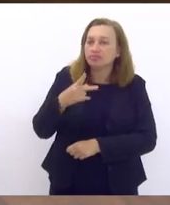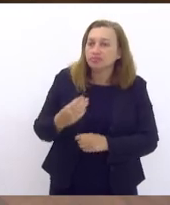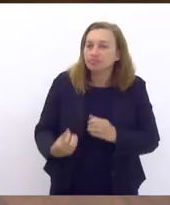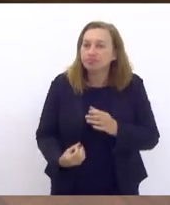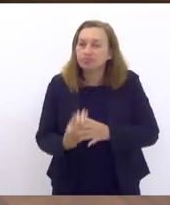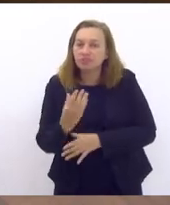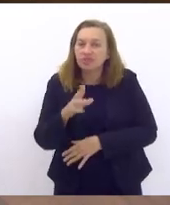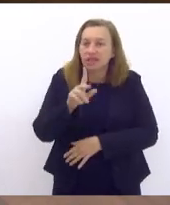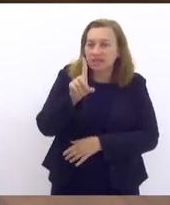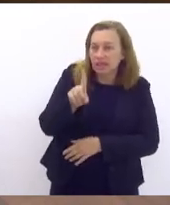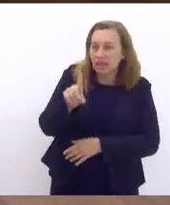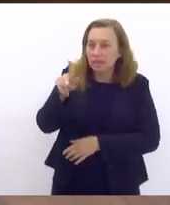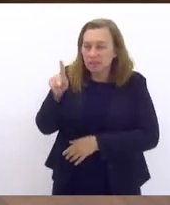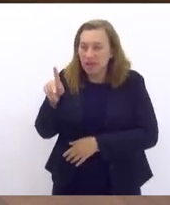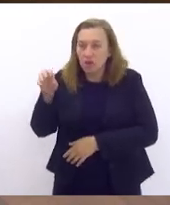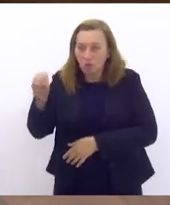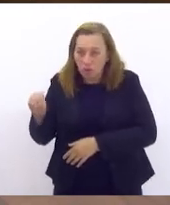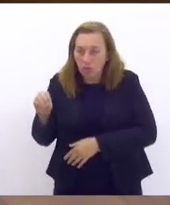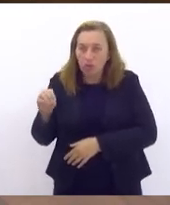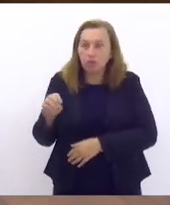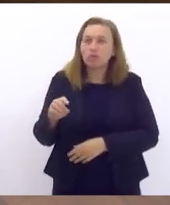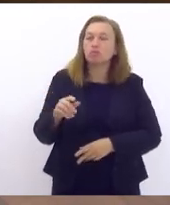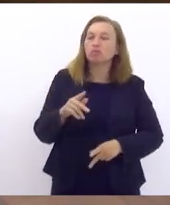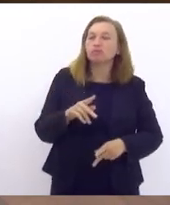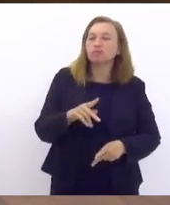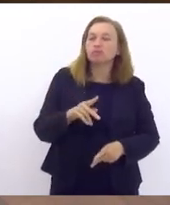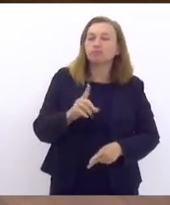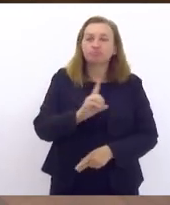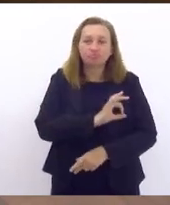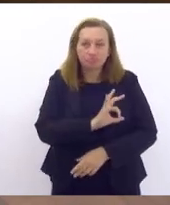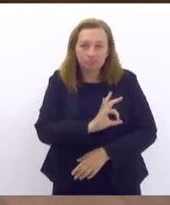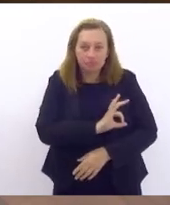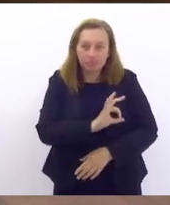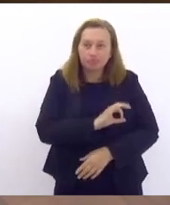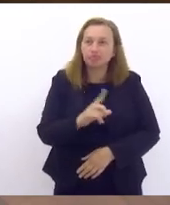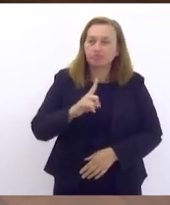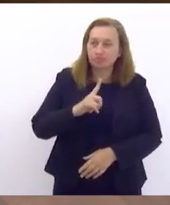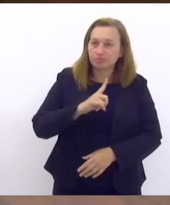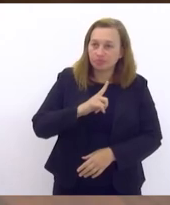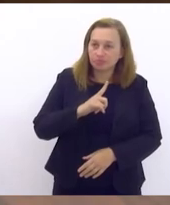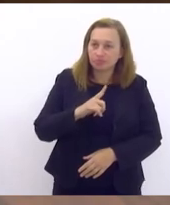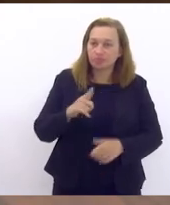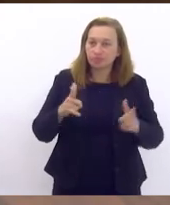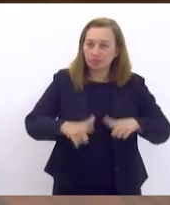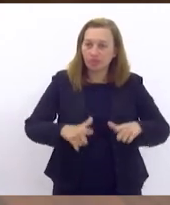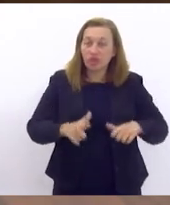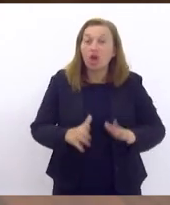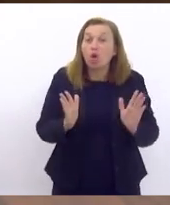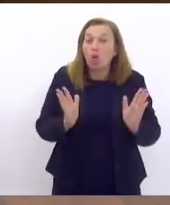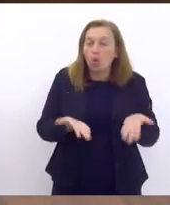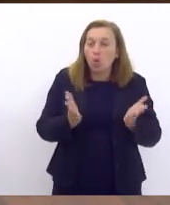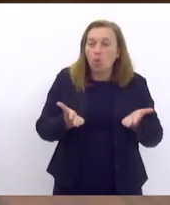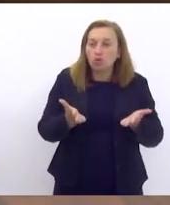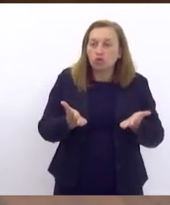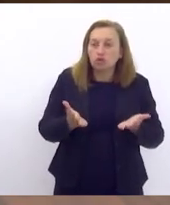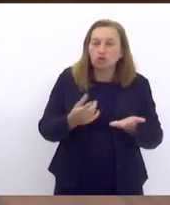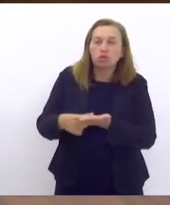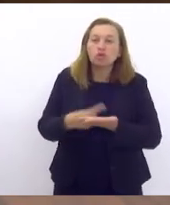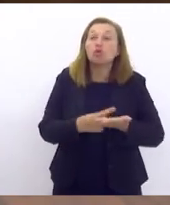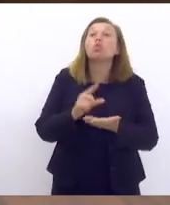ali um DPO para que a população, para que a polícia estivesse ali ocupando o espaço. E hoje nós acordamos com o